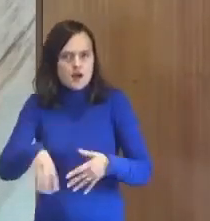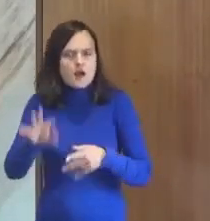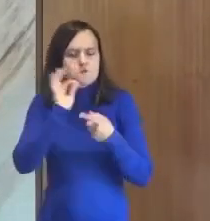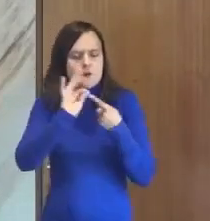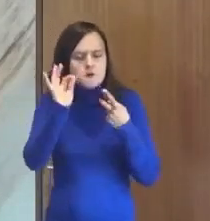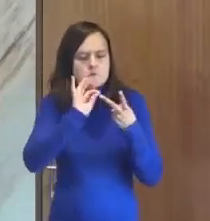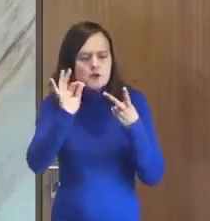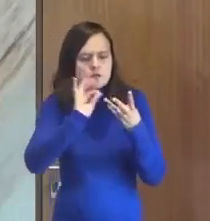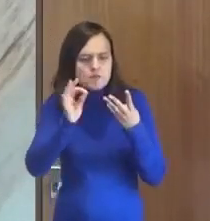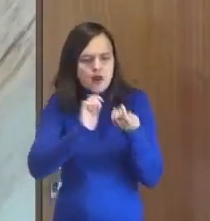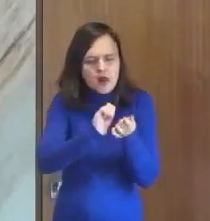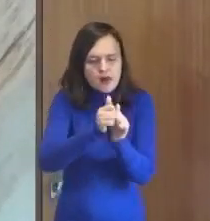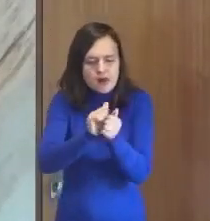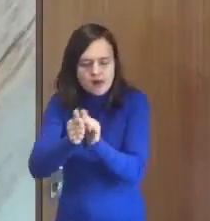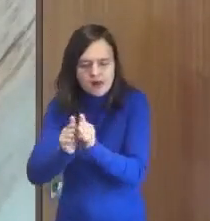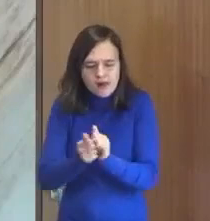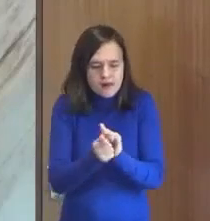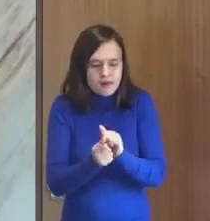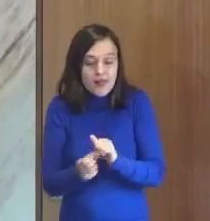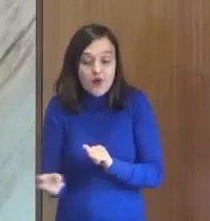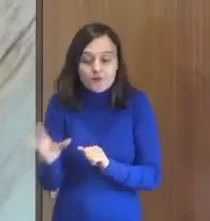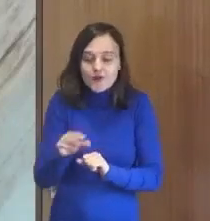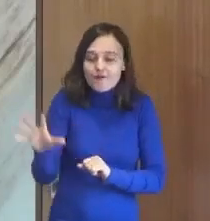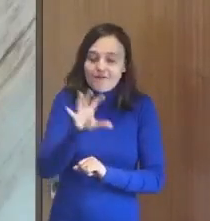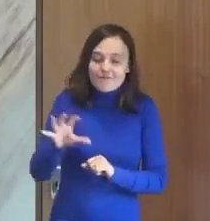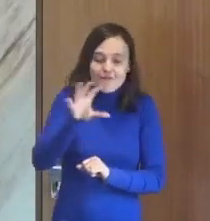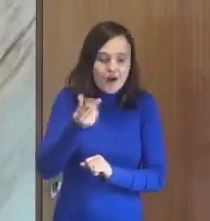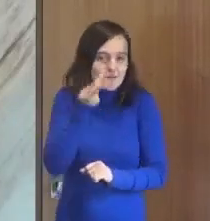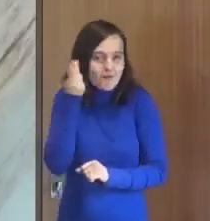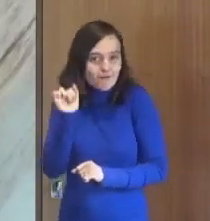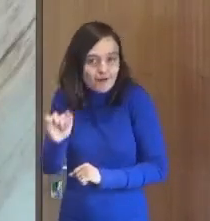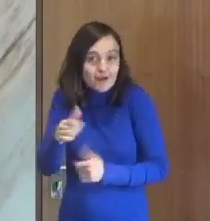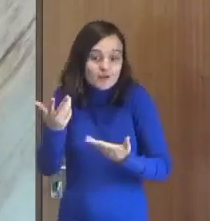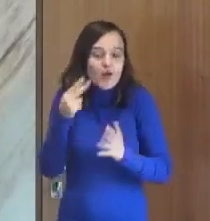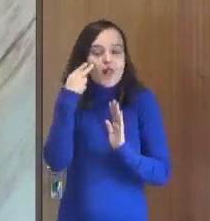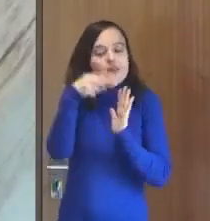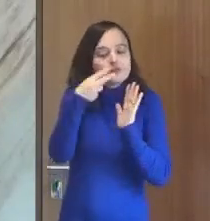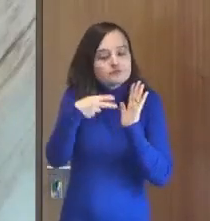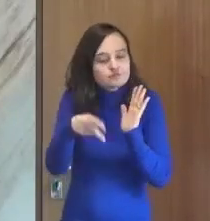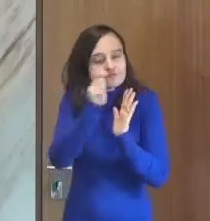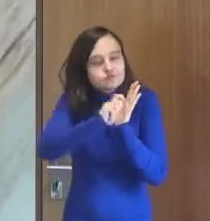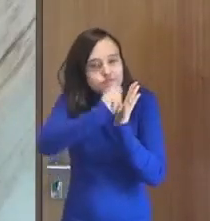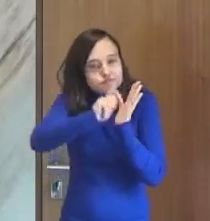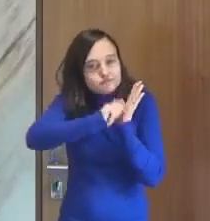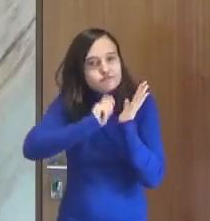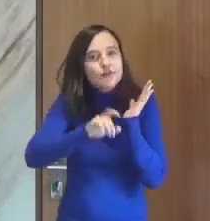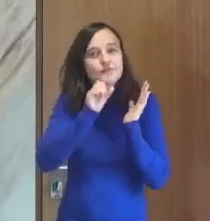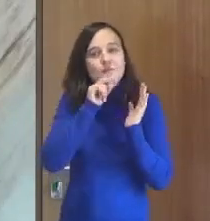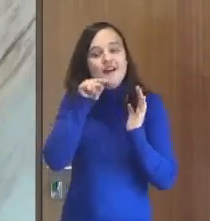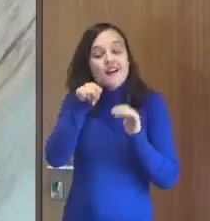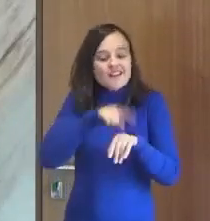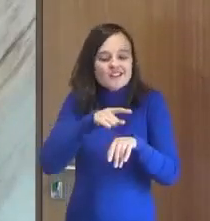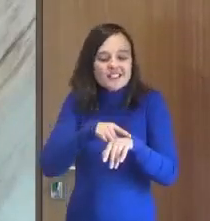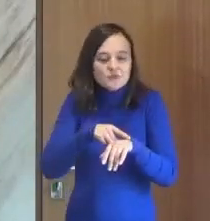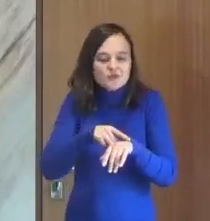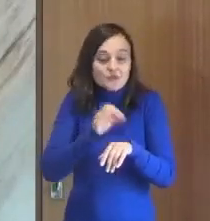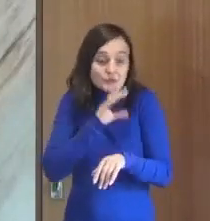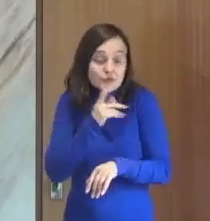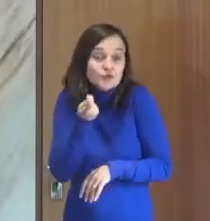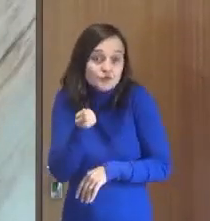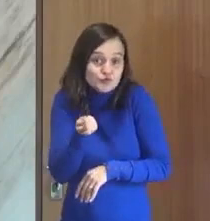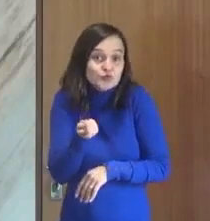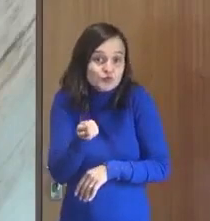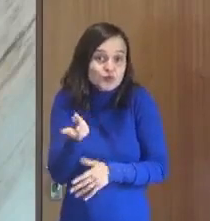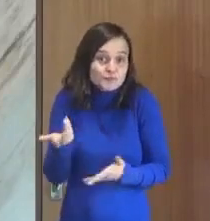muitas reajustes a uma nova forma de estar, e a literatura talvez tenha perdido nesse tempo. Que é normalmente aquilo, claro, que